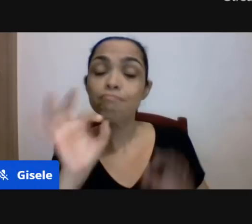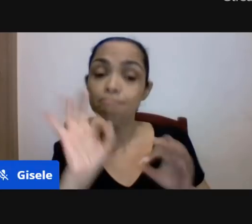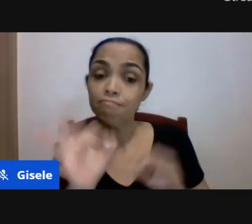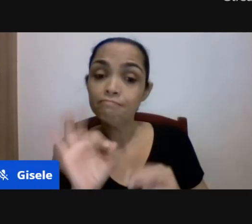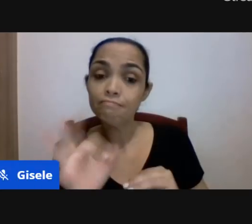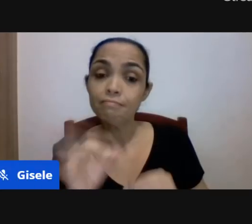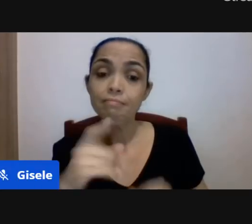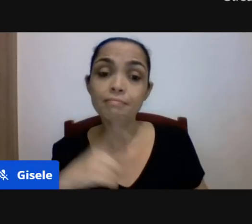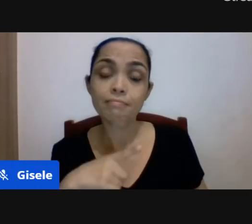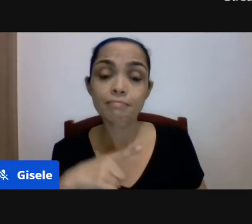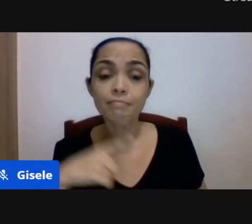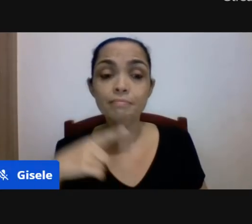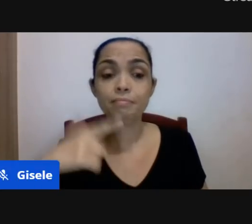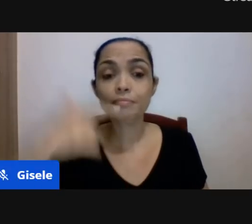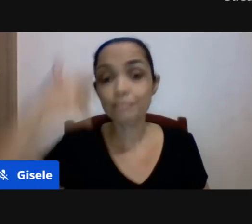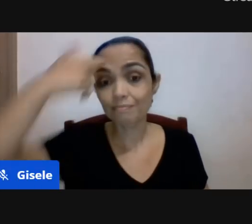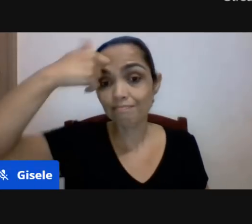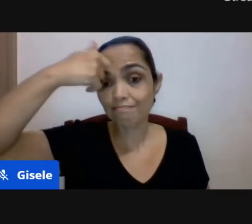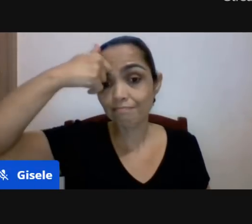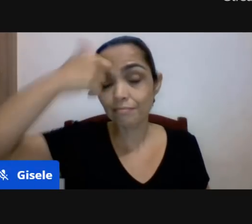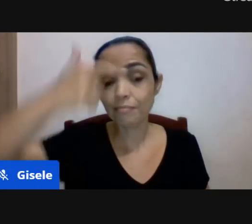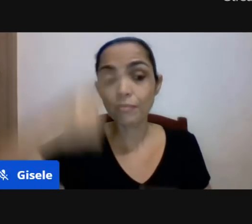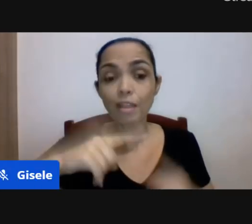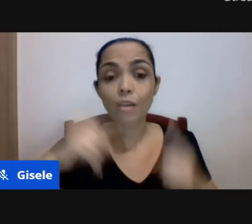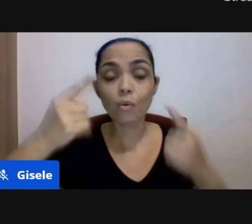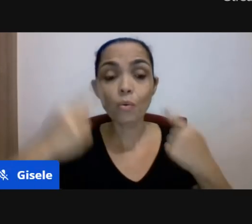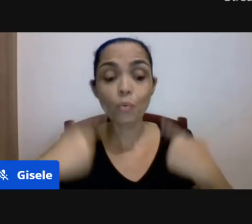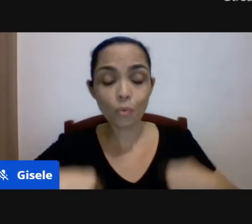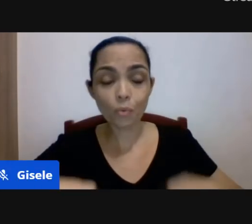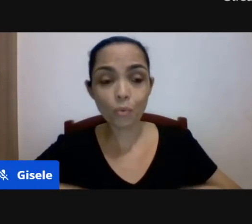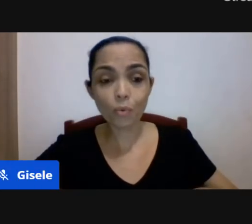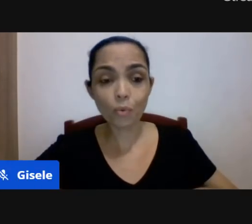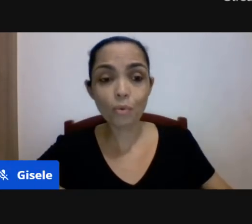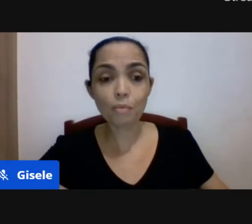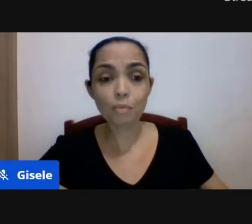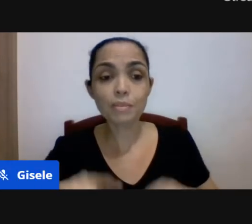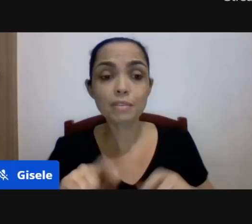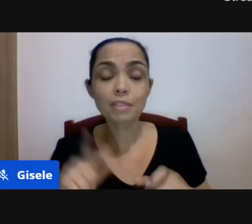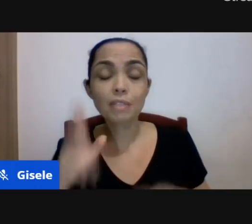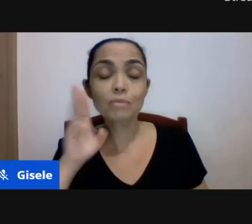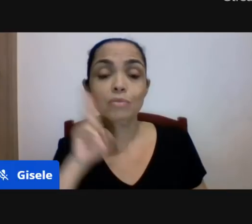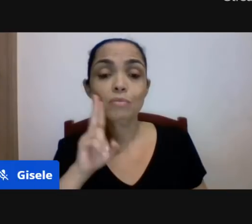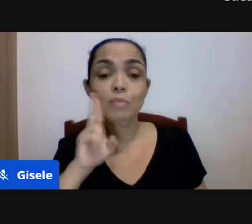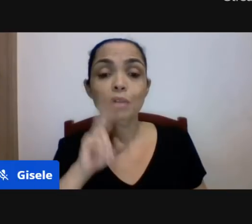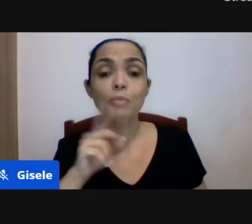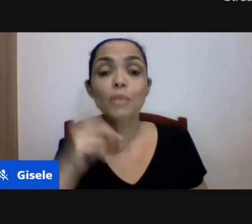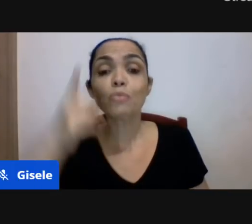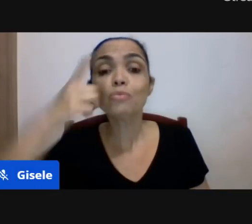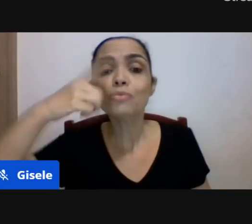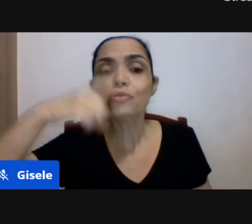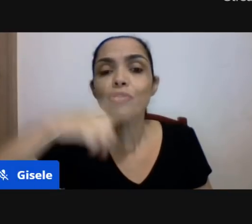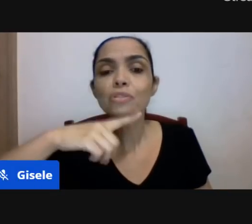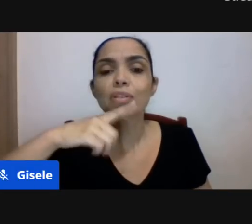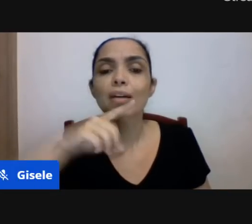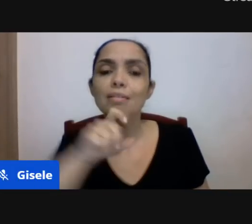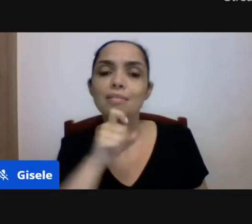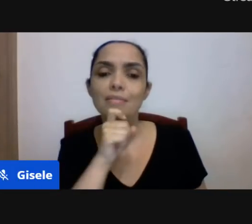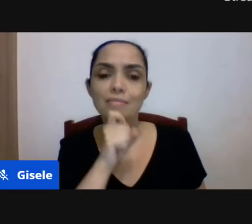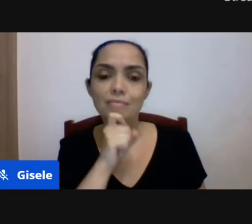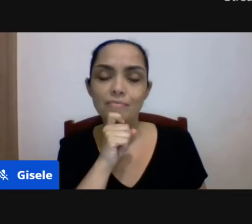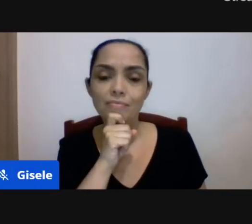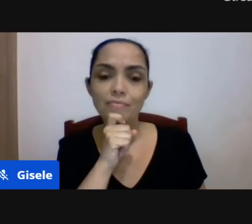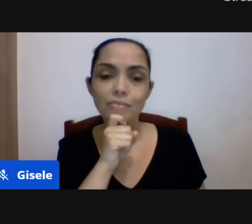funcionando, mas a temperatura dessa criança ou daquele funcionário está dentro da temperatura normal, tá? Não precisam ficar